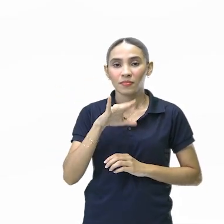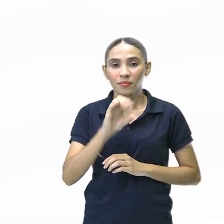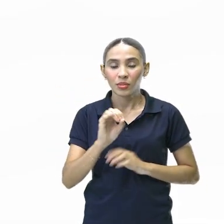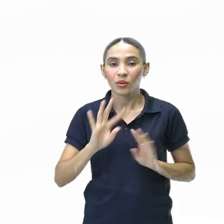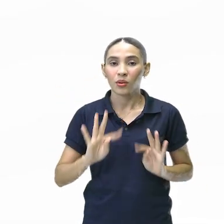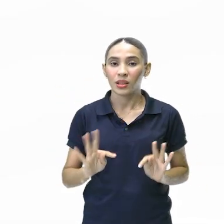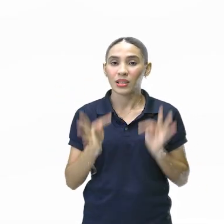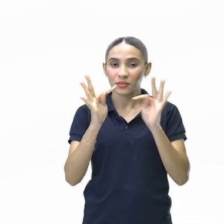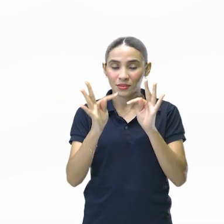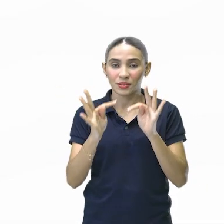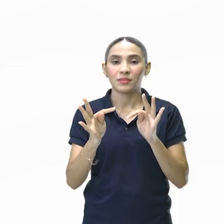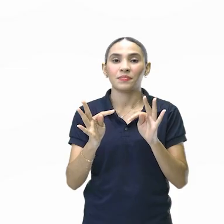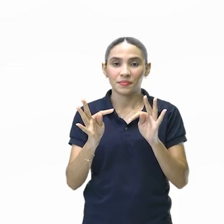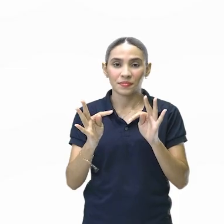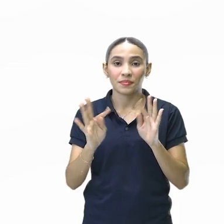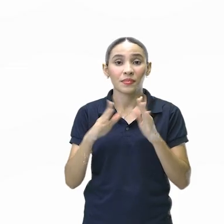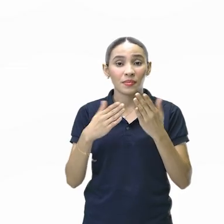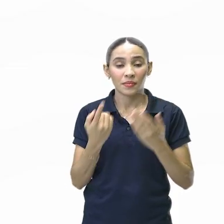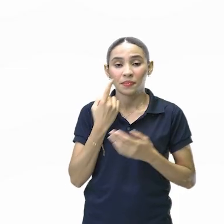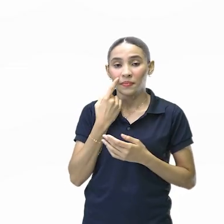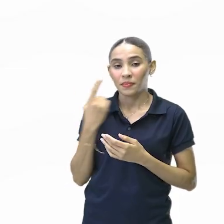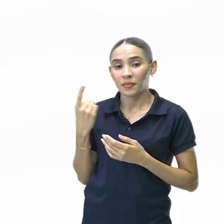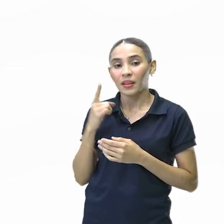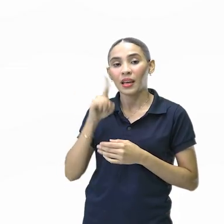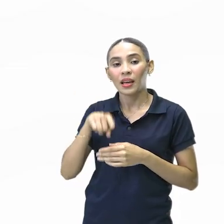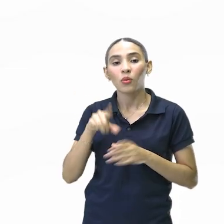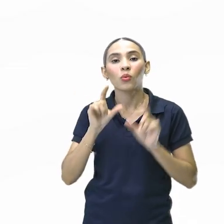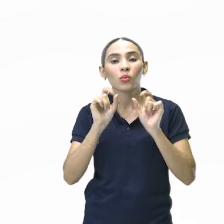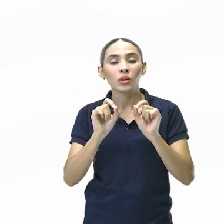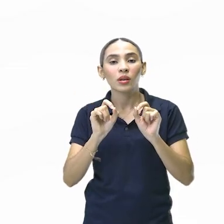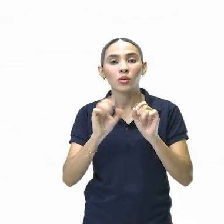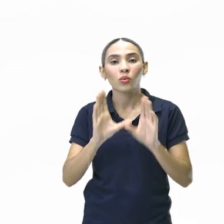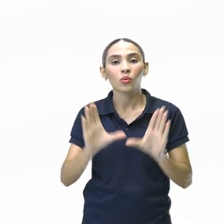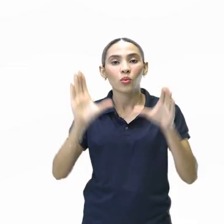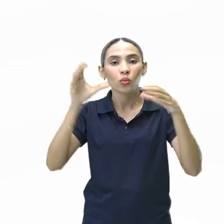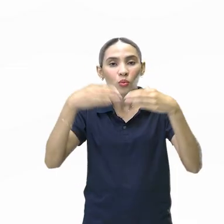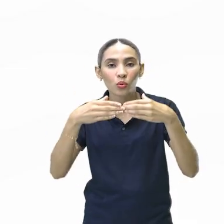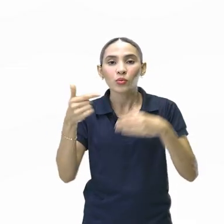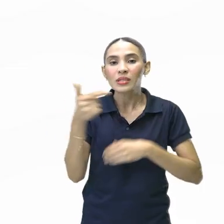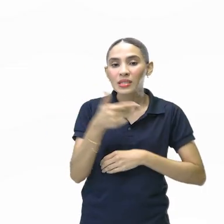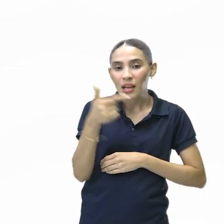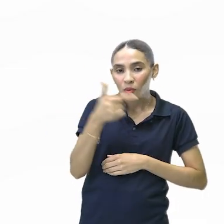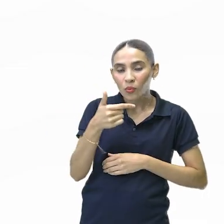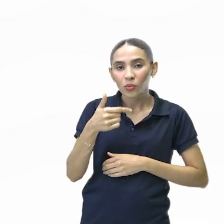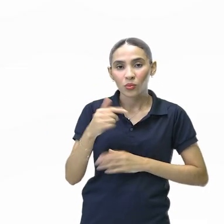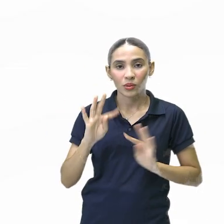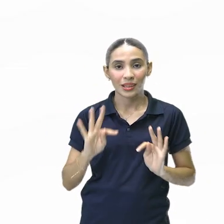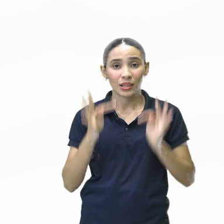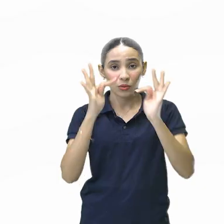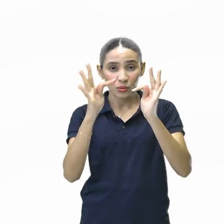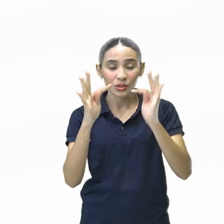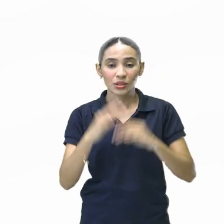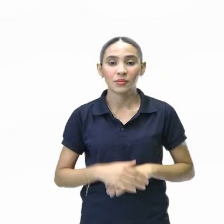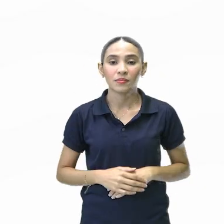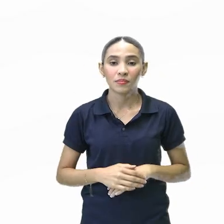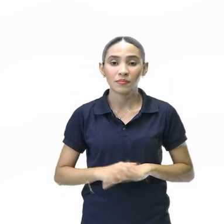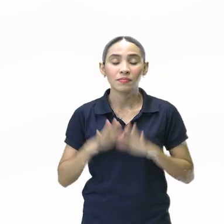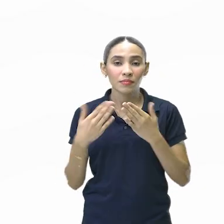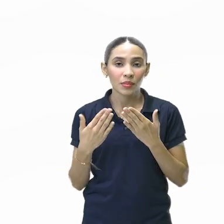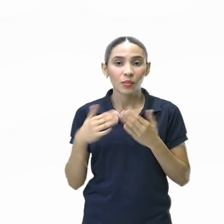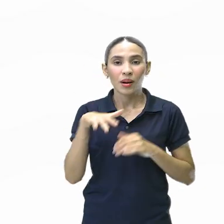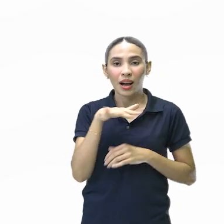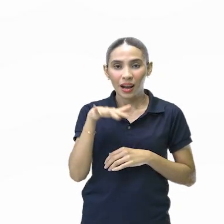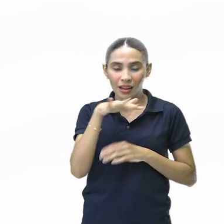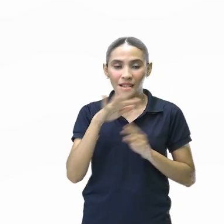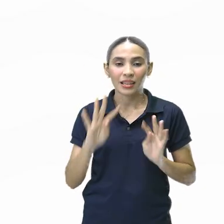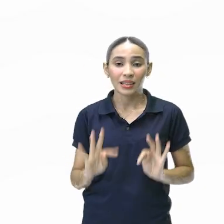biotecnologia. Isso mesmo, a biotecnologia ela é um subconjunto da tecnologia, né? Uma das